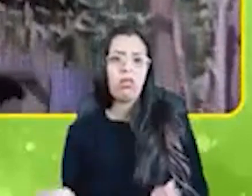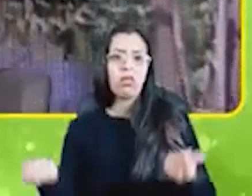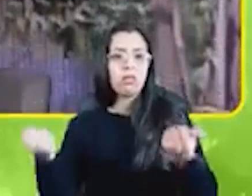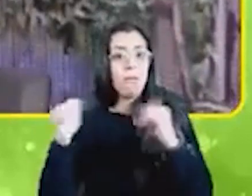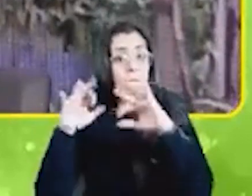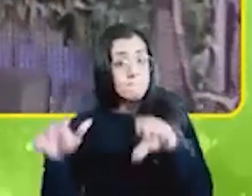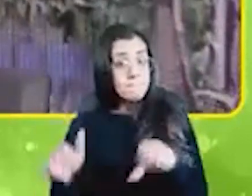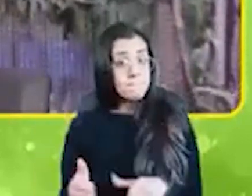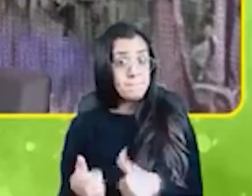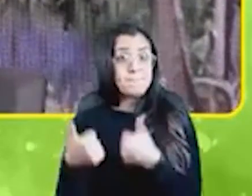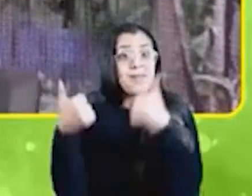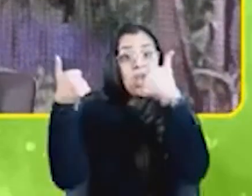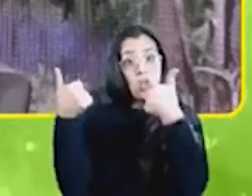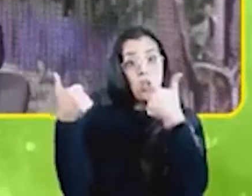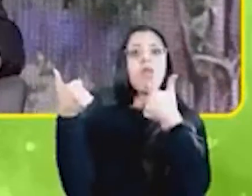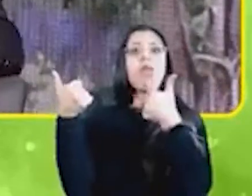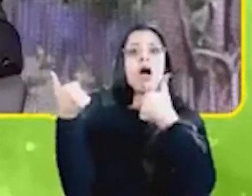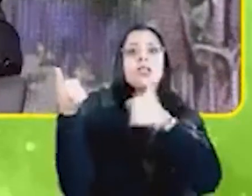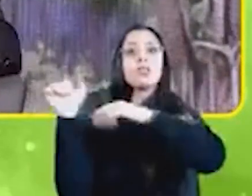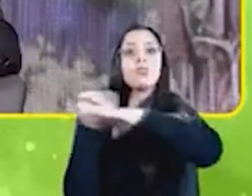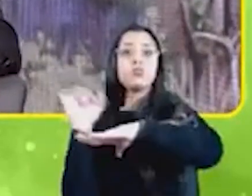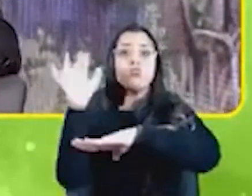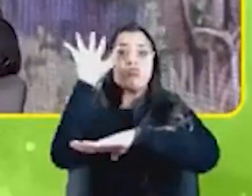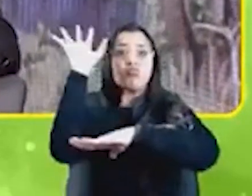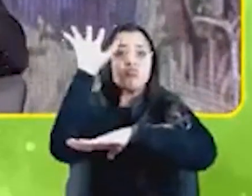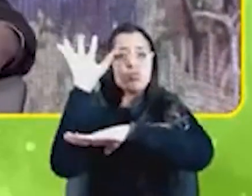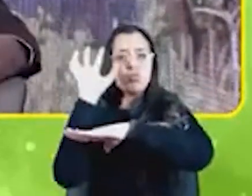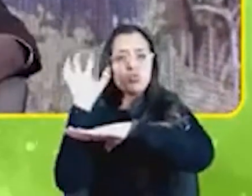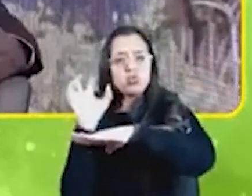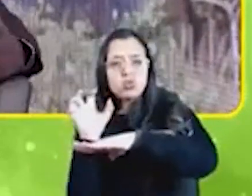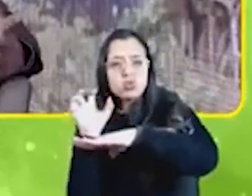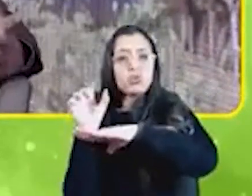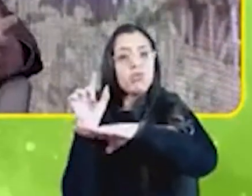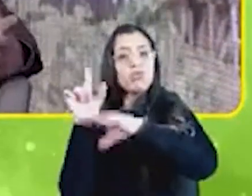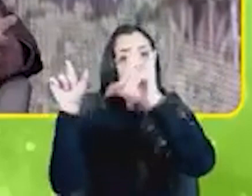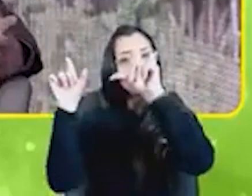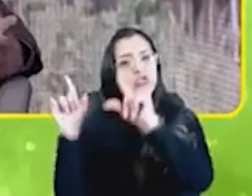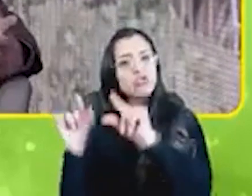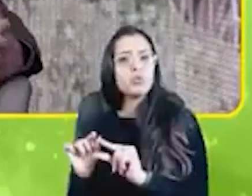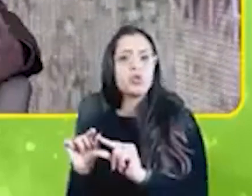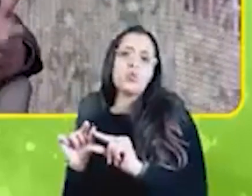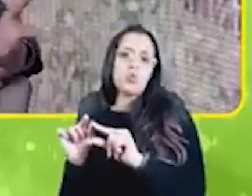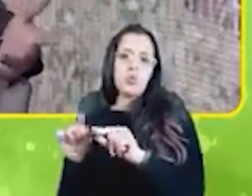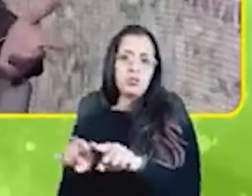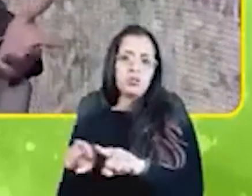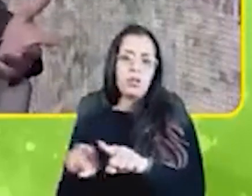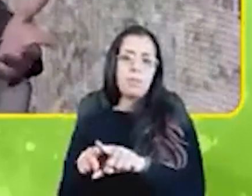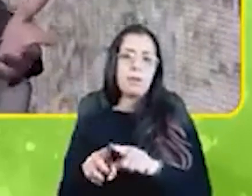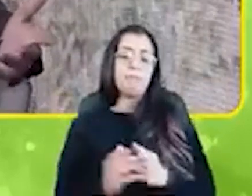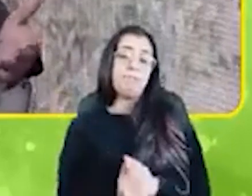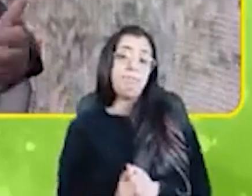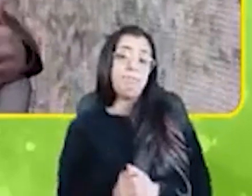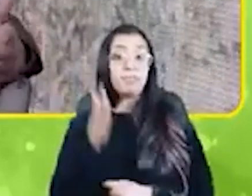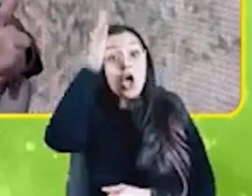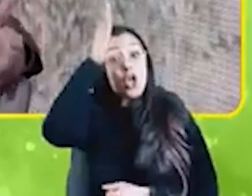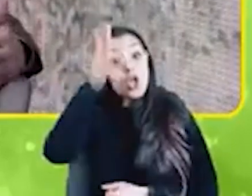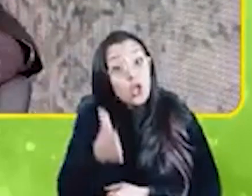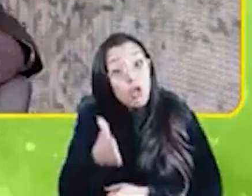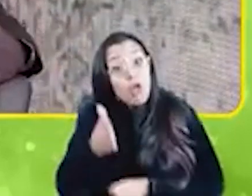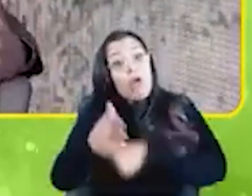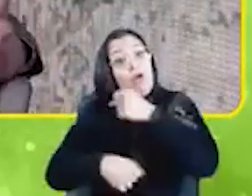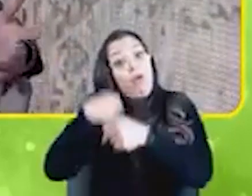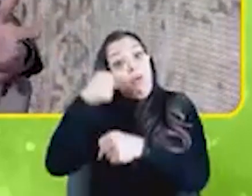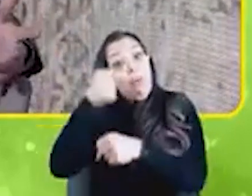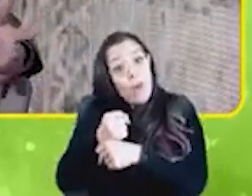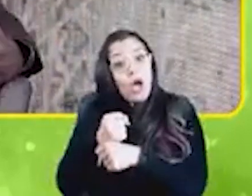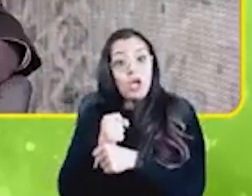deficiências e também a nossa equipe do do ministério fico um trabalho constante durante ao longo do ano inteiro é participando